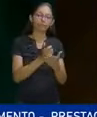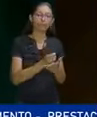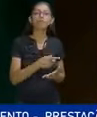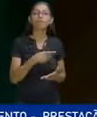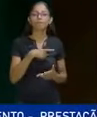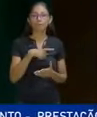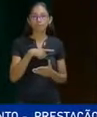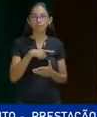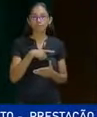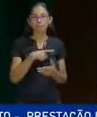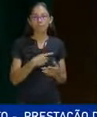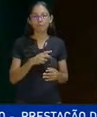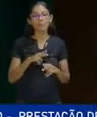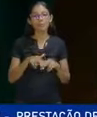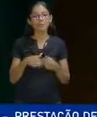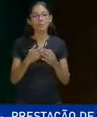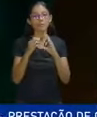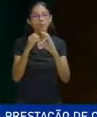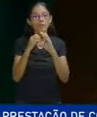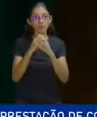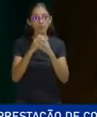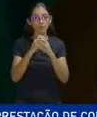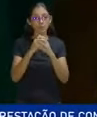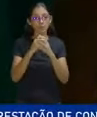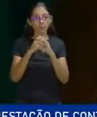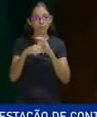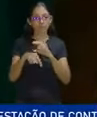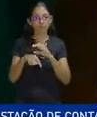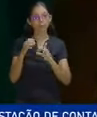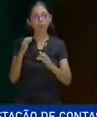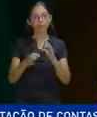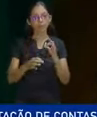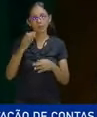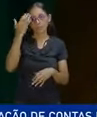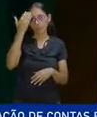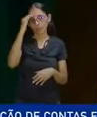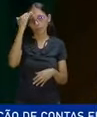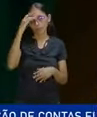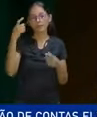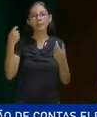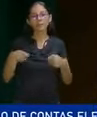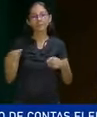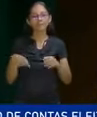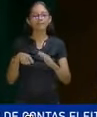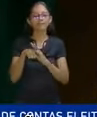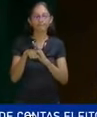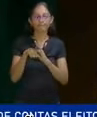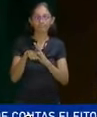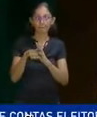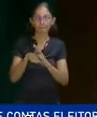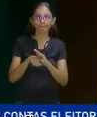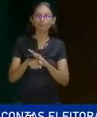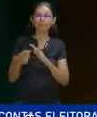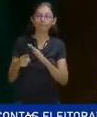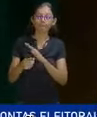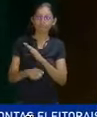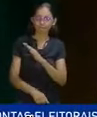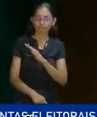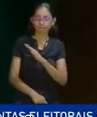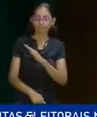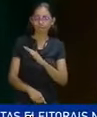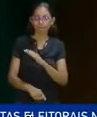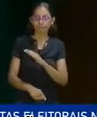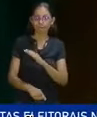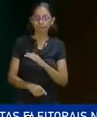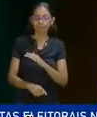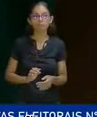TSE, entretanto, entende que há necessidade de ir mais a fundo, de que apenas a obediência ao limite de gastos não